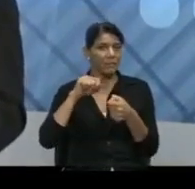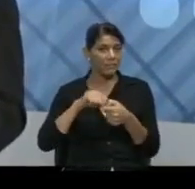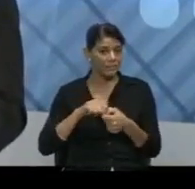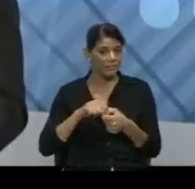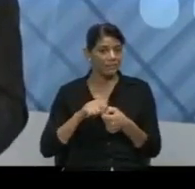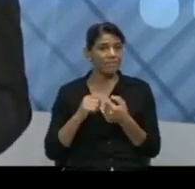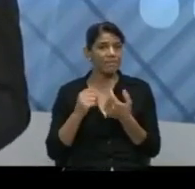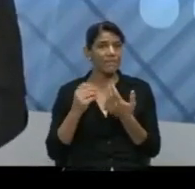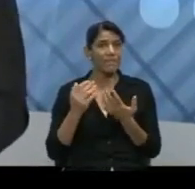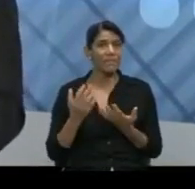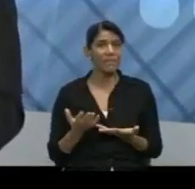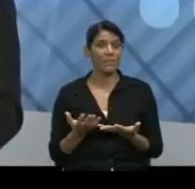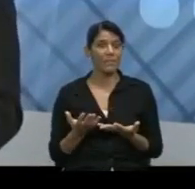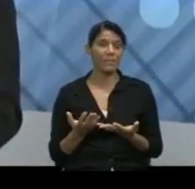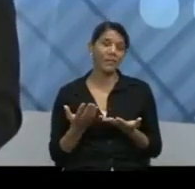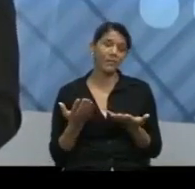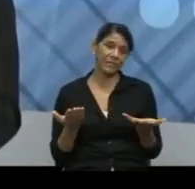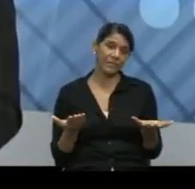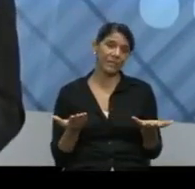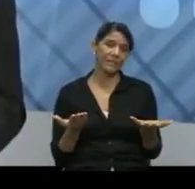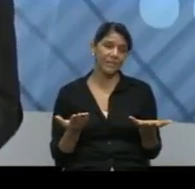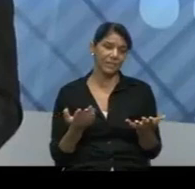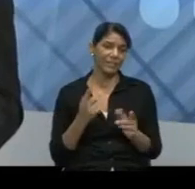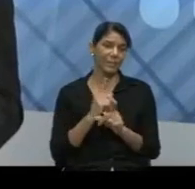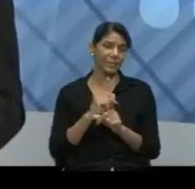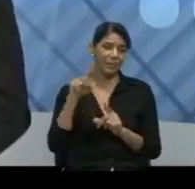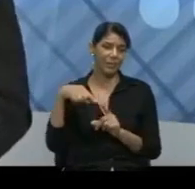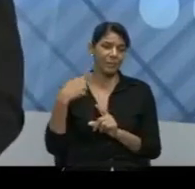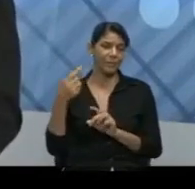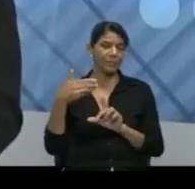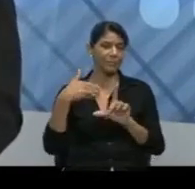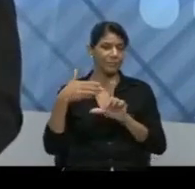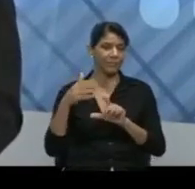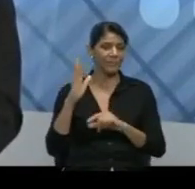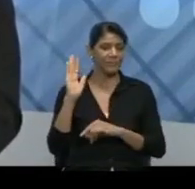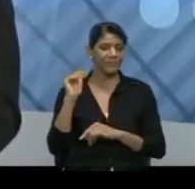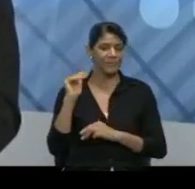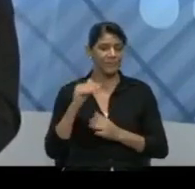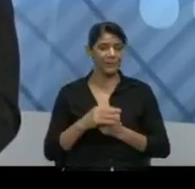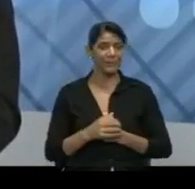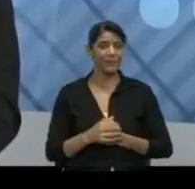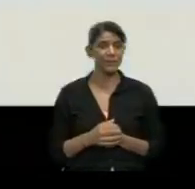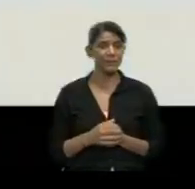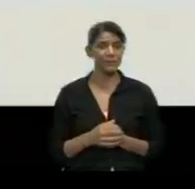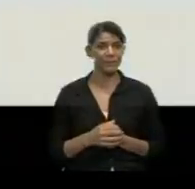e é isso aí, a gente se vê na próxima aula, e até a próxima.